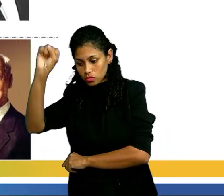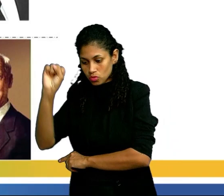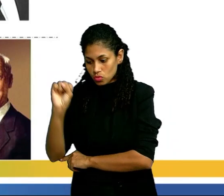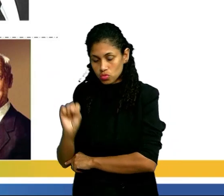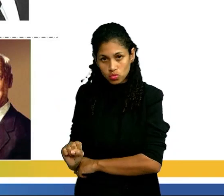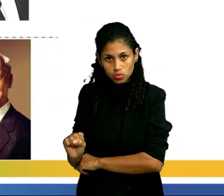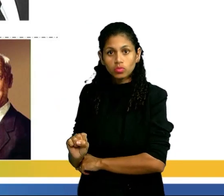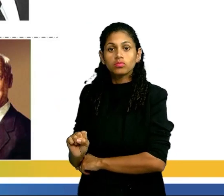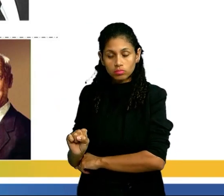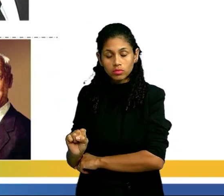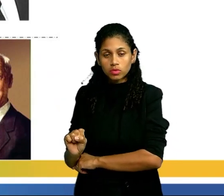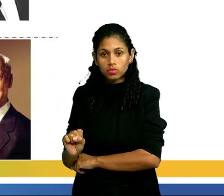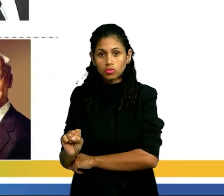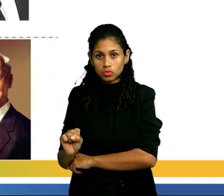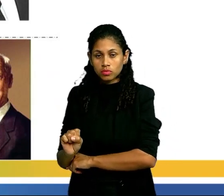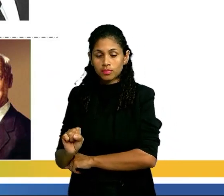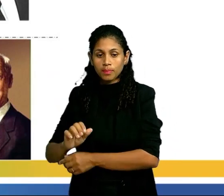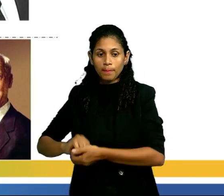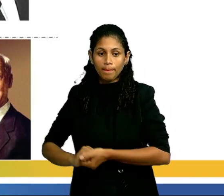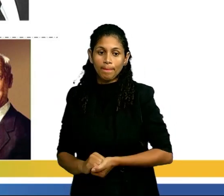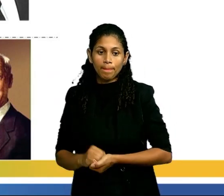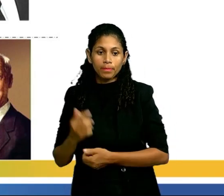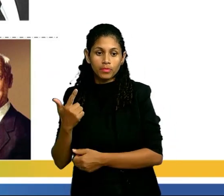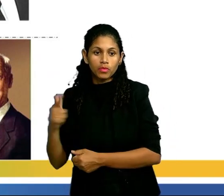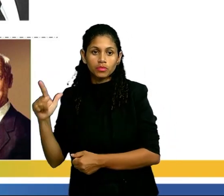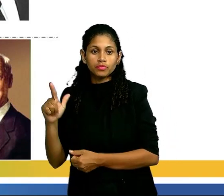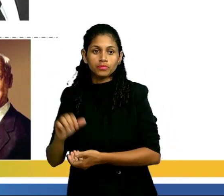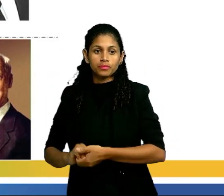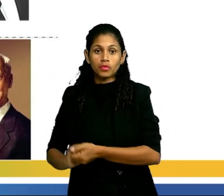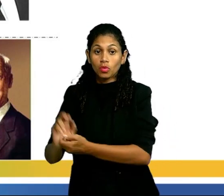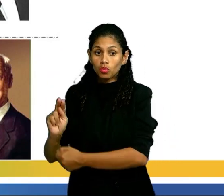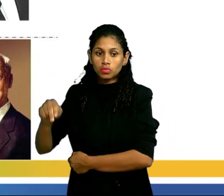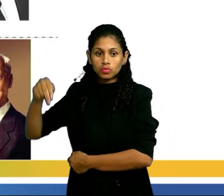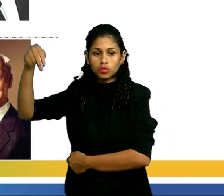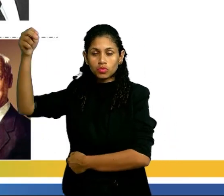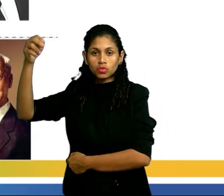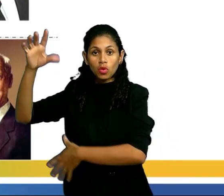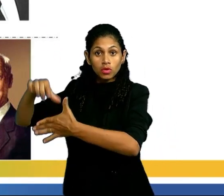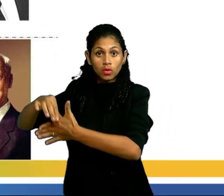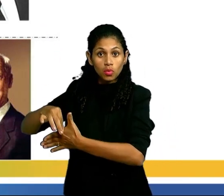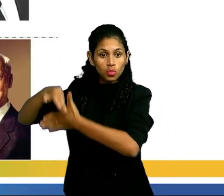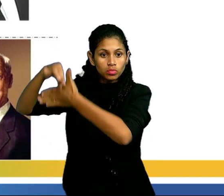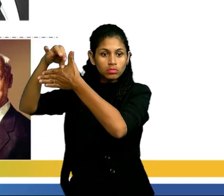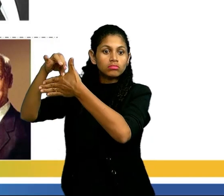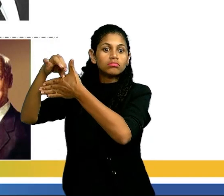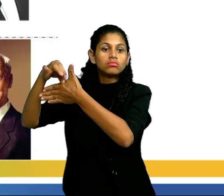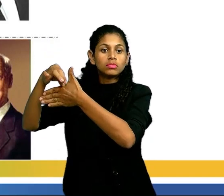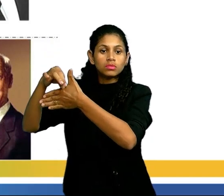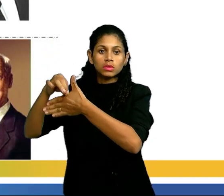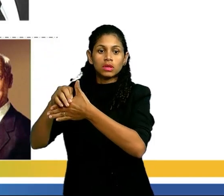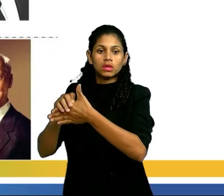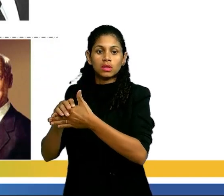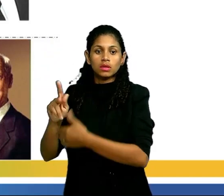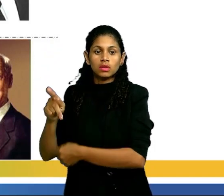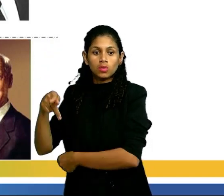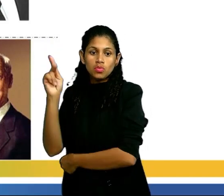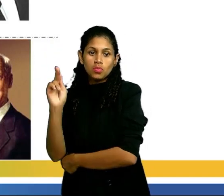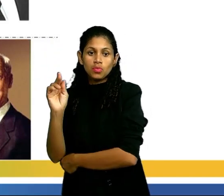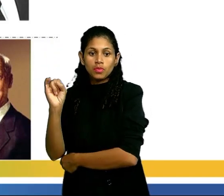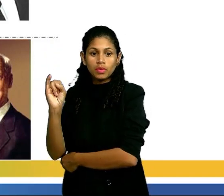né, na parte norte, liderada pelo comunista Kim Il-sung, e na parte sul, né, se torna